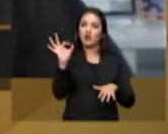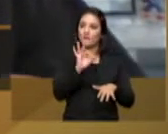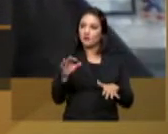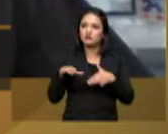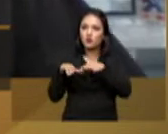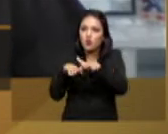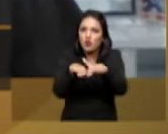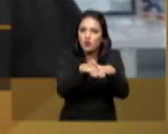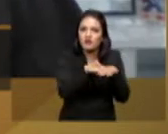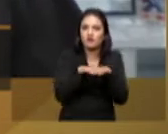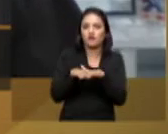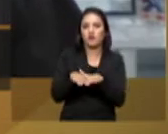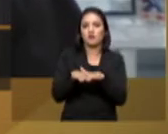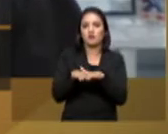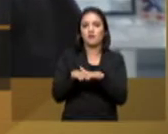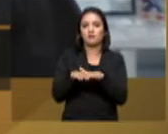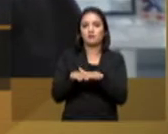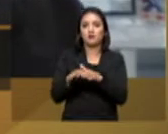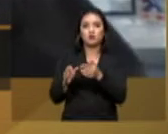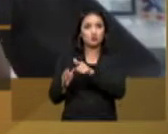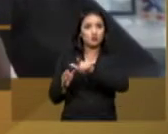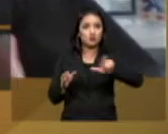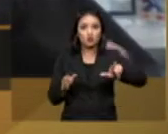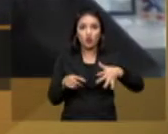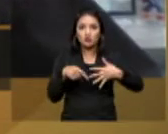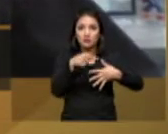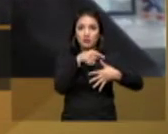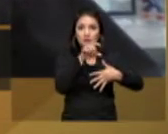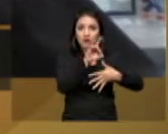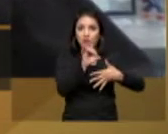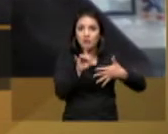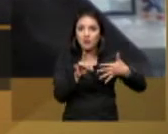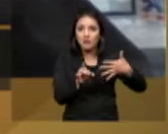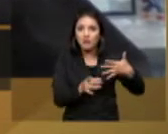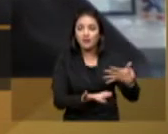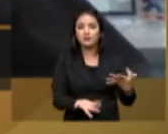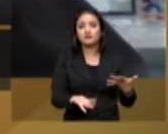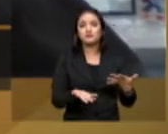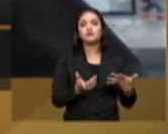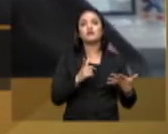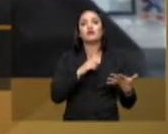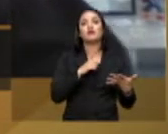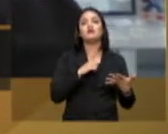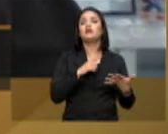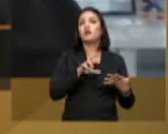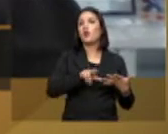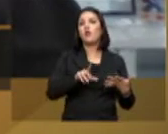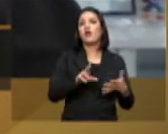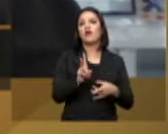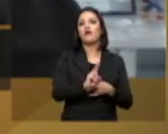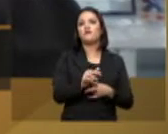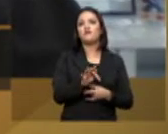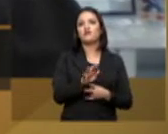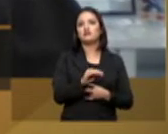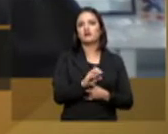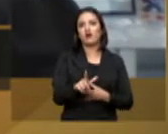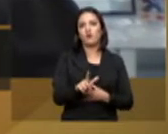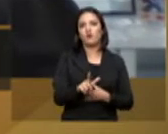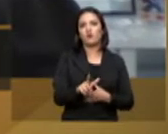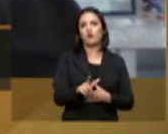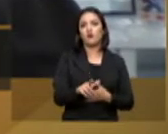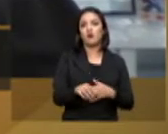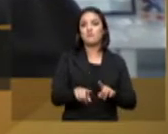alíquotas do ICMS. Mas todos esses outros tributos têm função extrafiscal, coisa bem diferente do